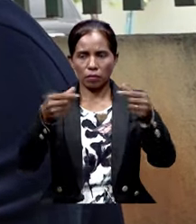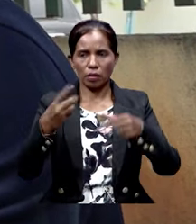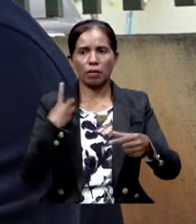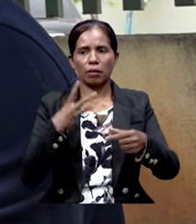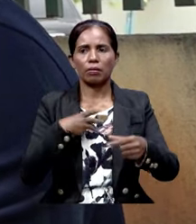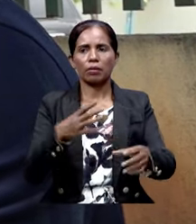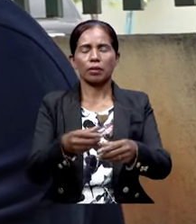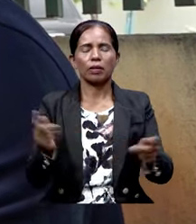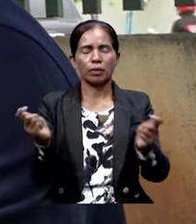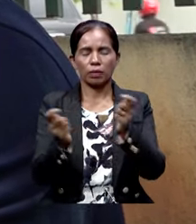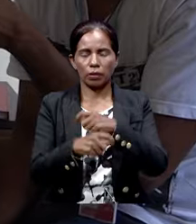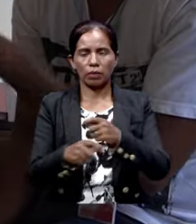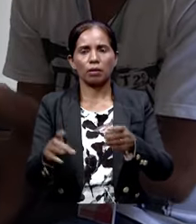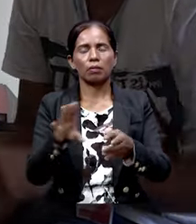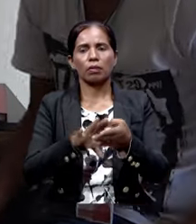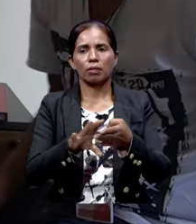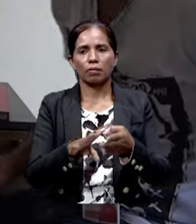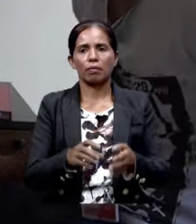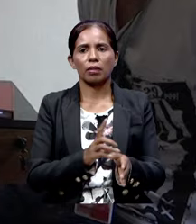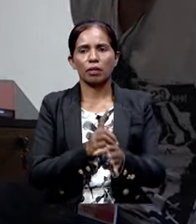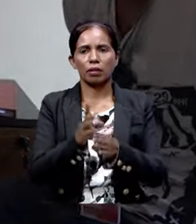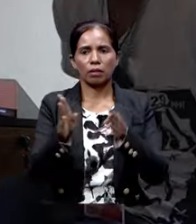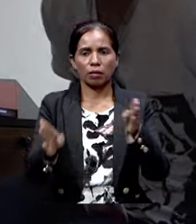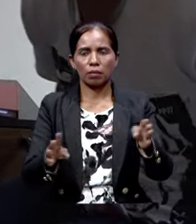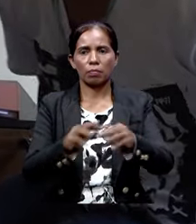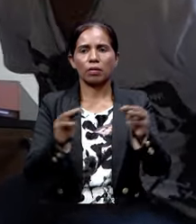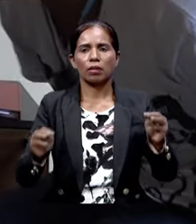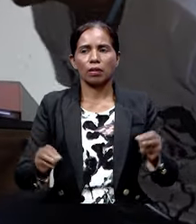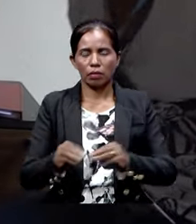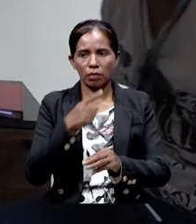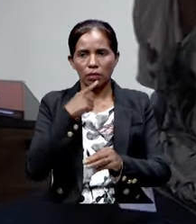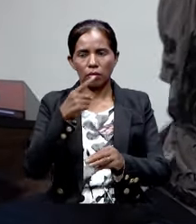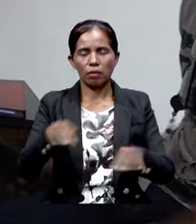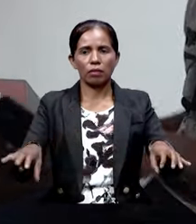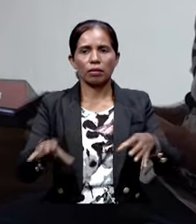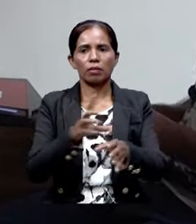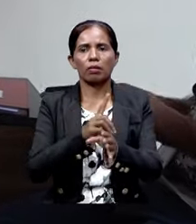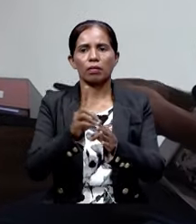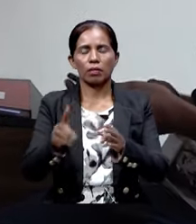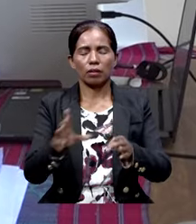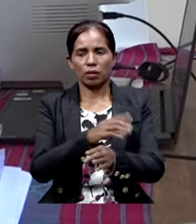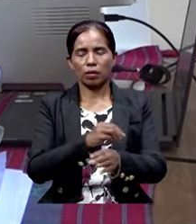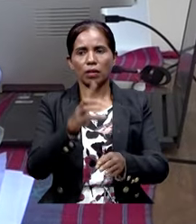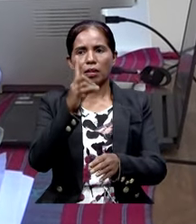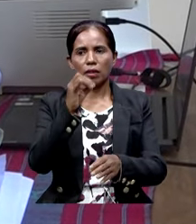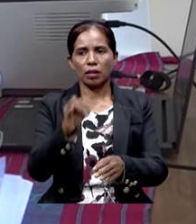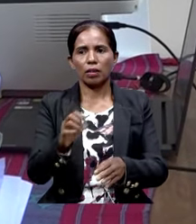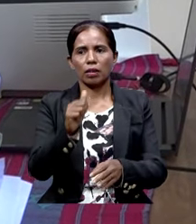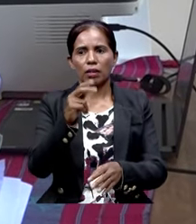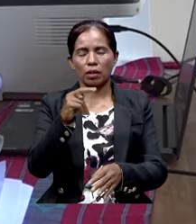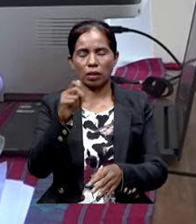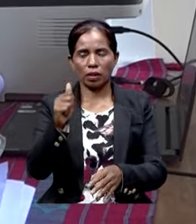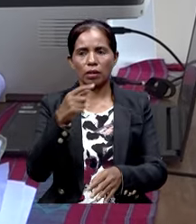hori sira troka faliba blanco ne. Diretora Direção Municipal Conservatório Serviço Registro Notariado Dili, Ana Maria